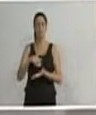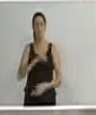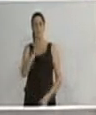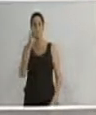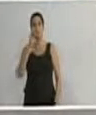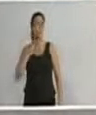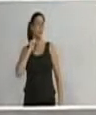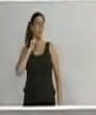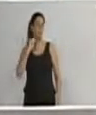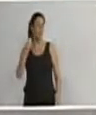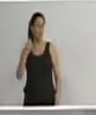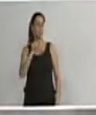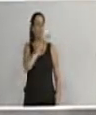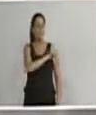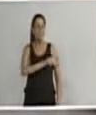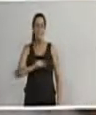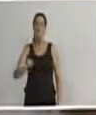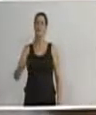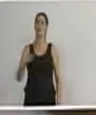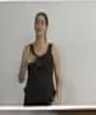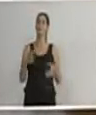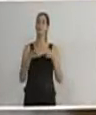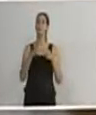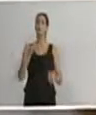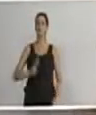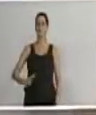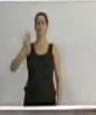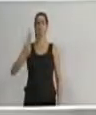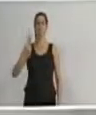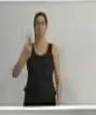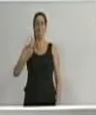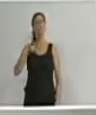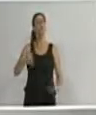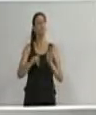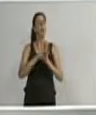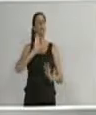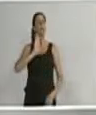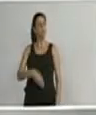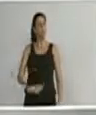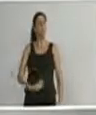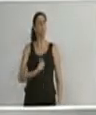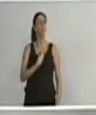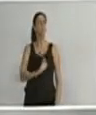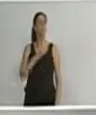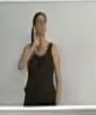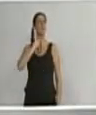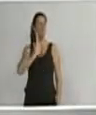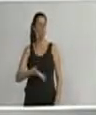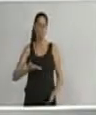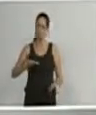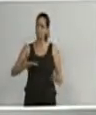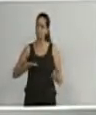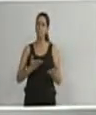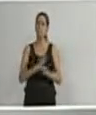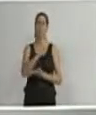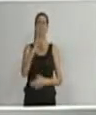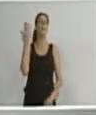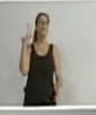abril, a Semana do Escotismo na nossa cidade. E essa lei já existe, ela já foi sancionada pelo prefeito